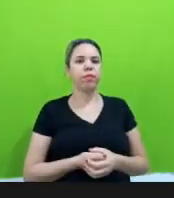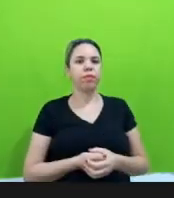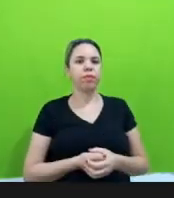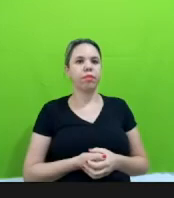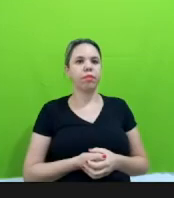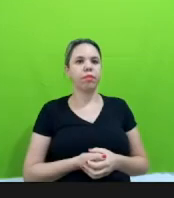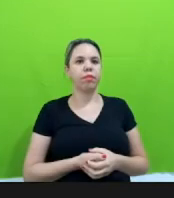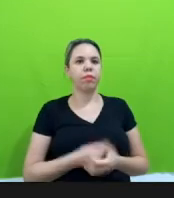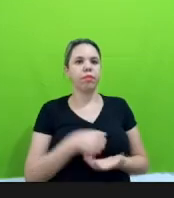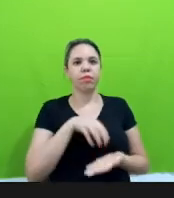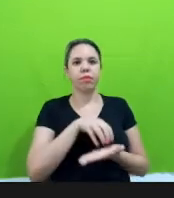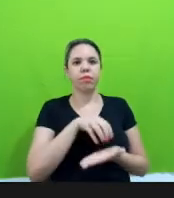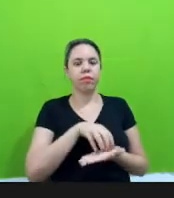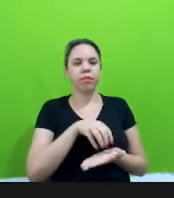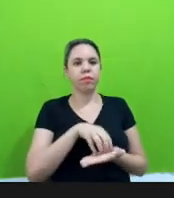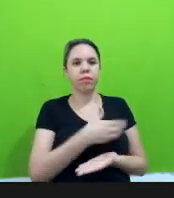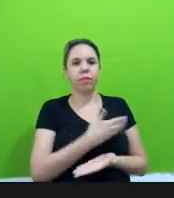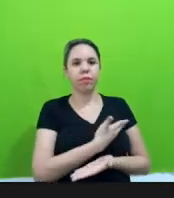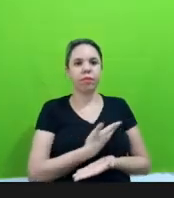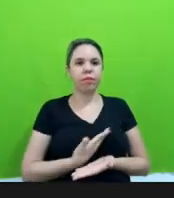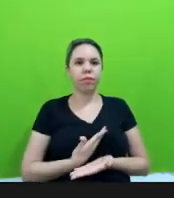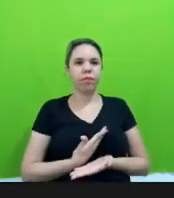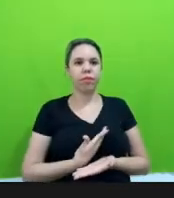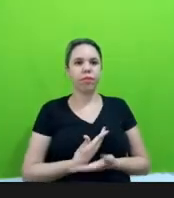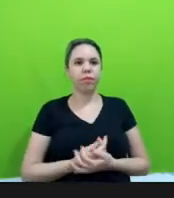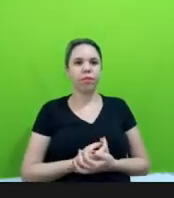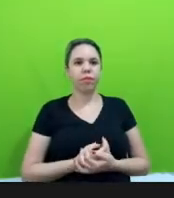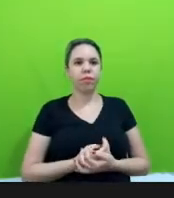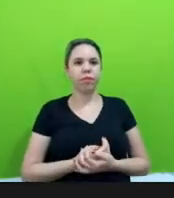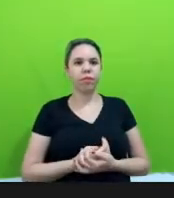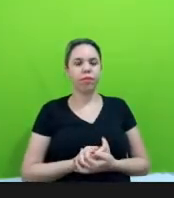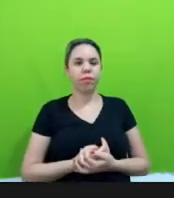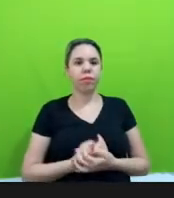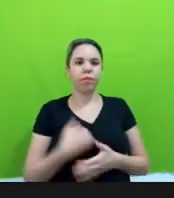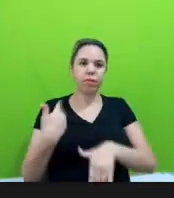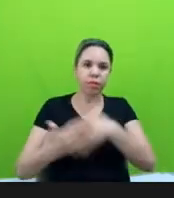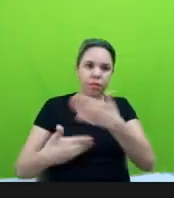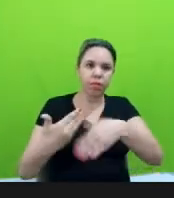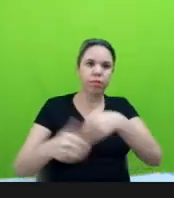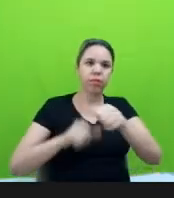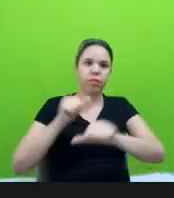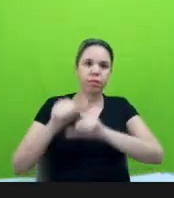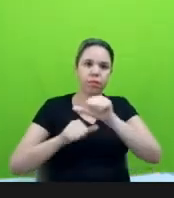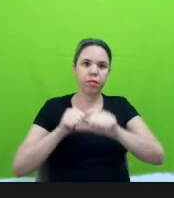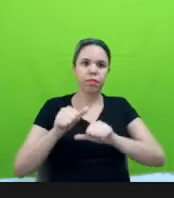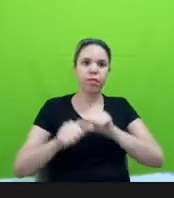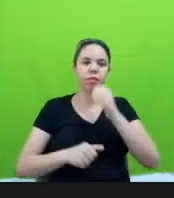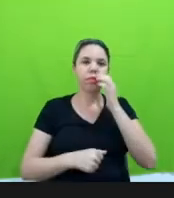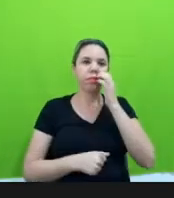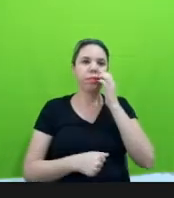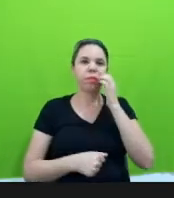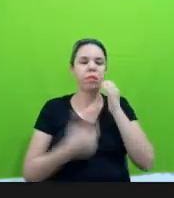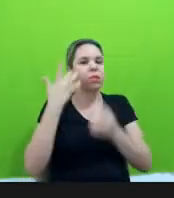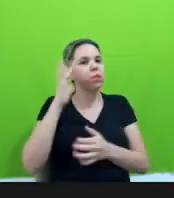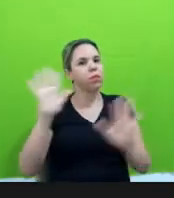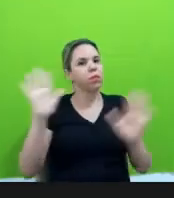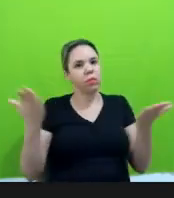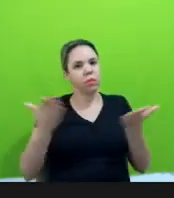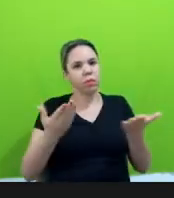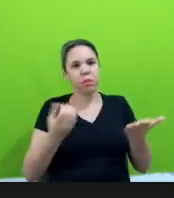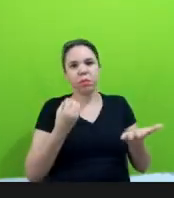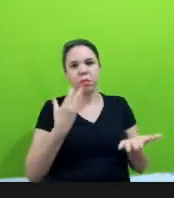órgão do Poder Executivo. Mas, com o passar do tempo, ela foi mudando. Não sei se agora está muito bom,